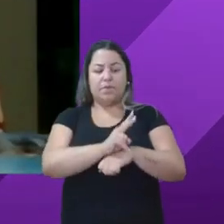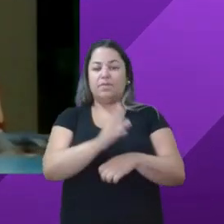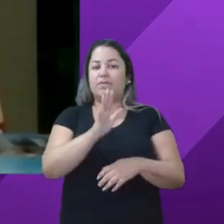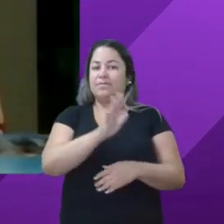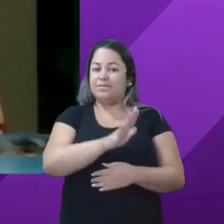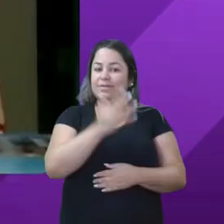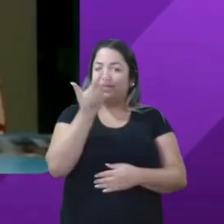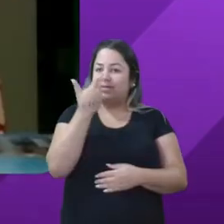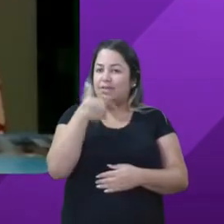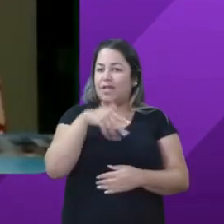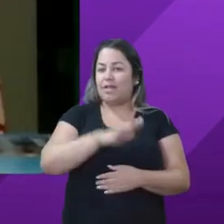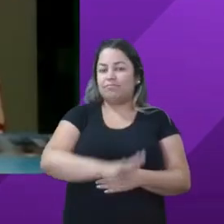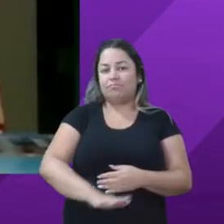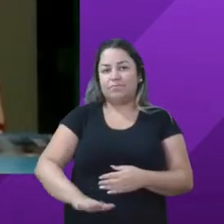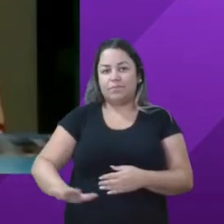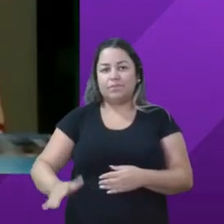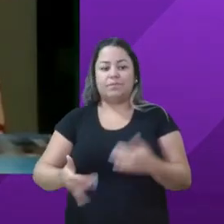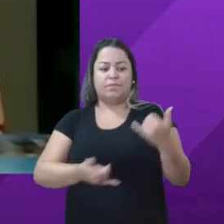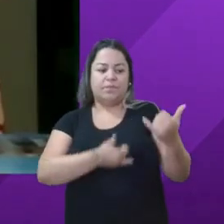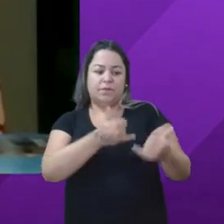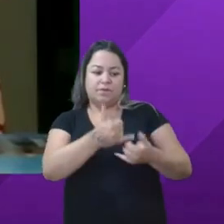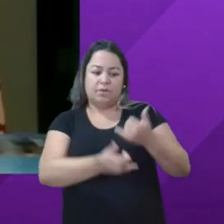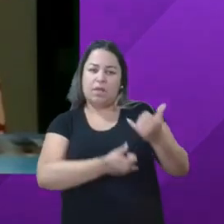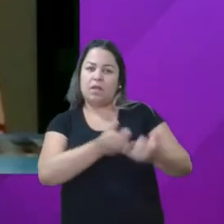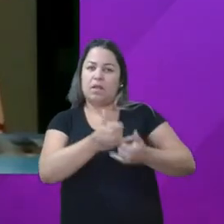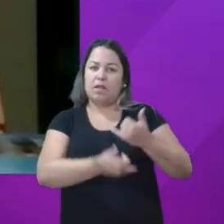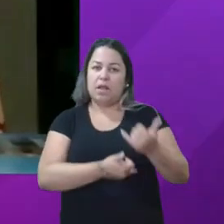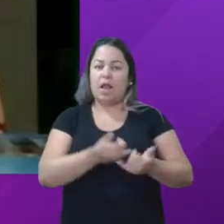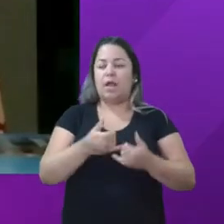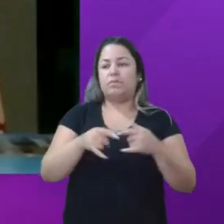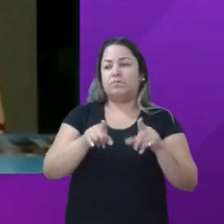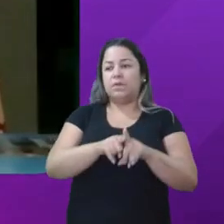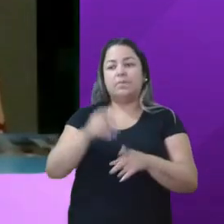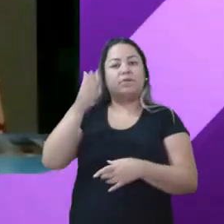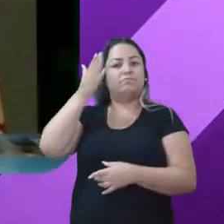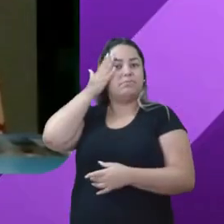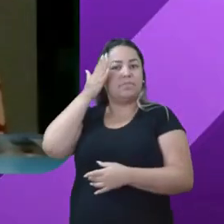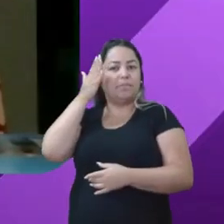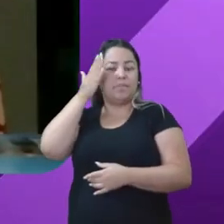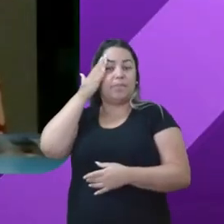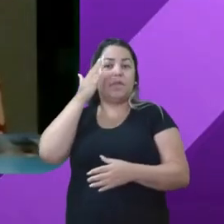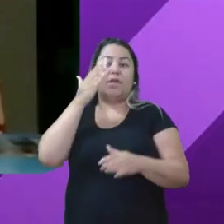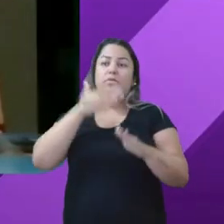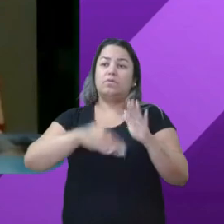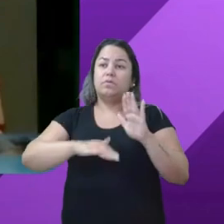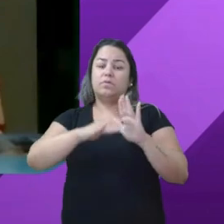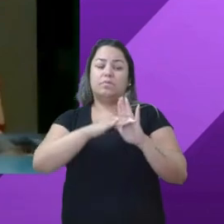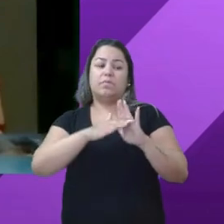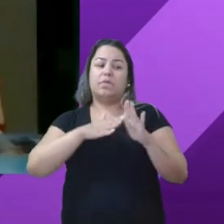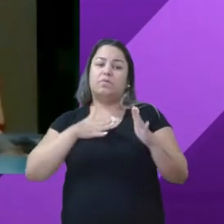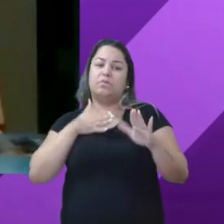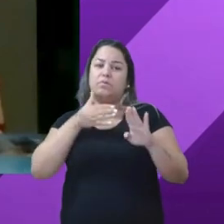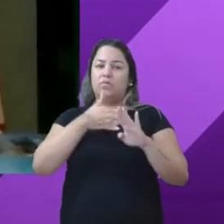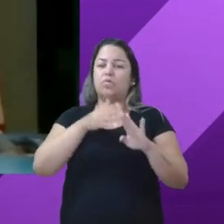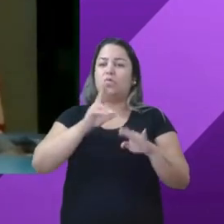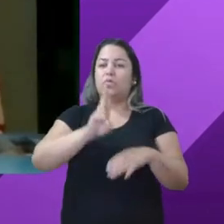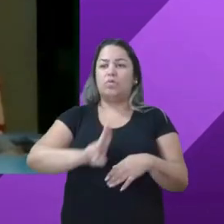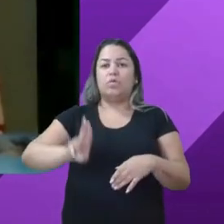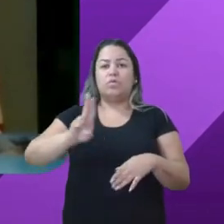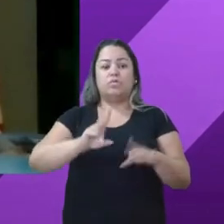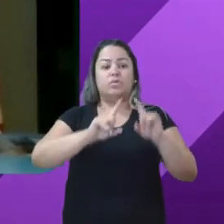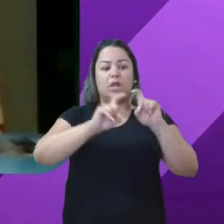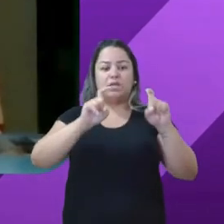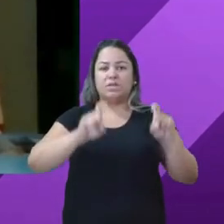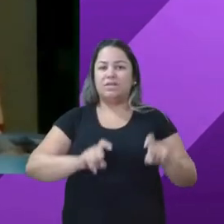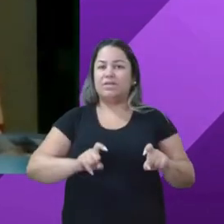infância, que poder brincar, né, que saber, inclusive, as medidas e os limites do uso das tecnologias,